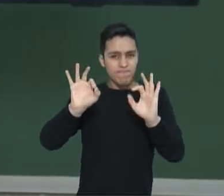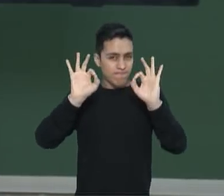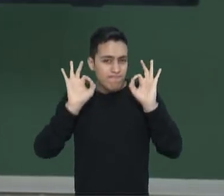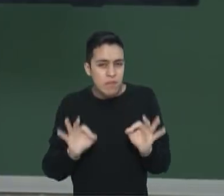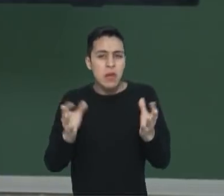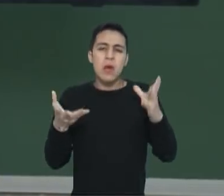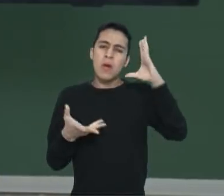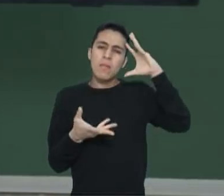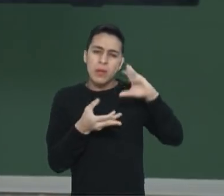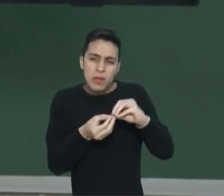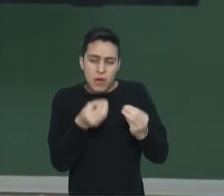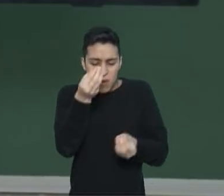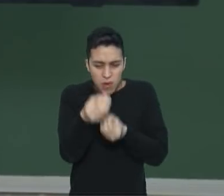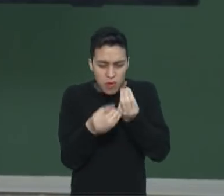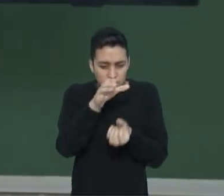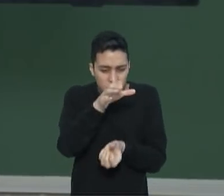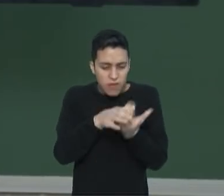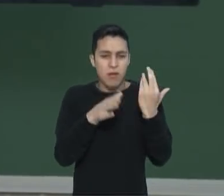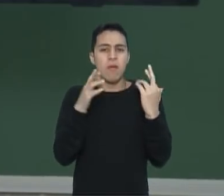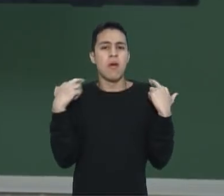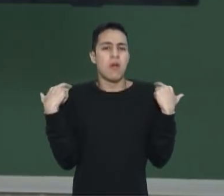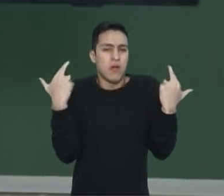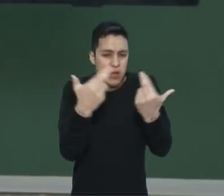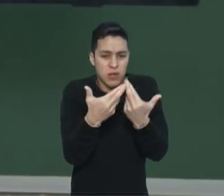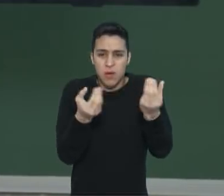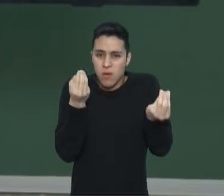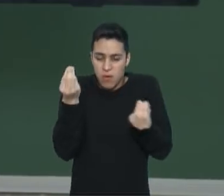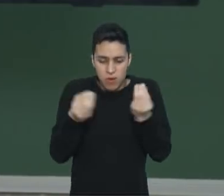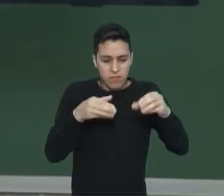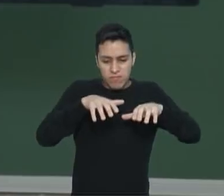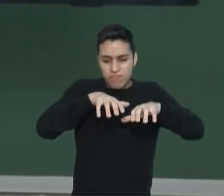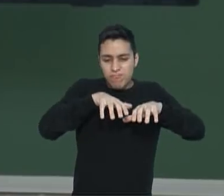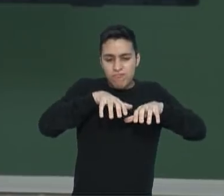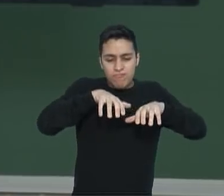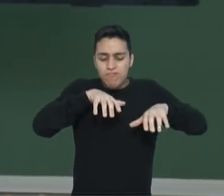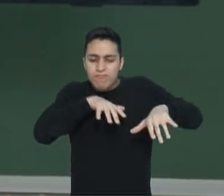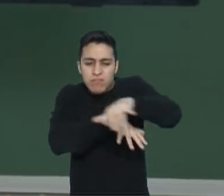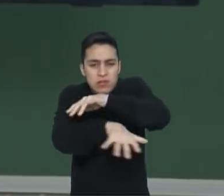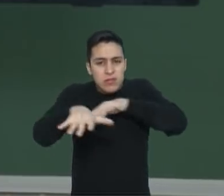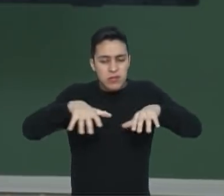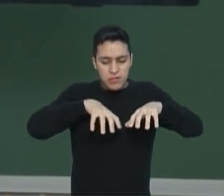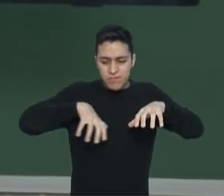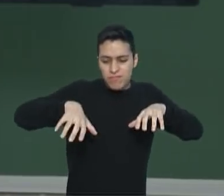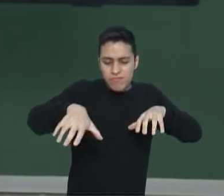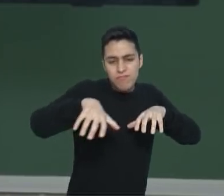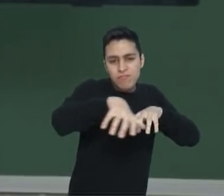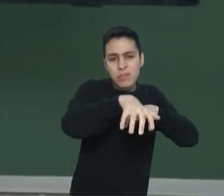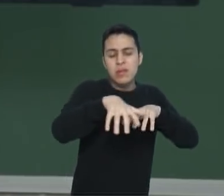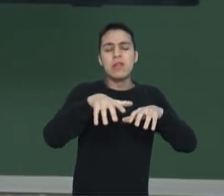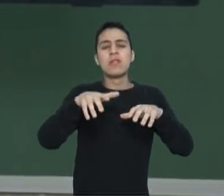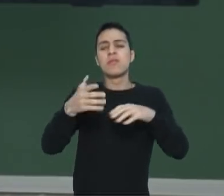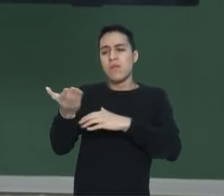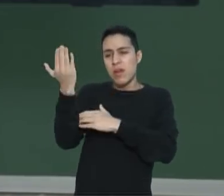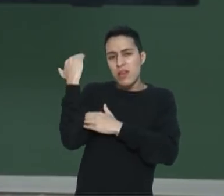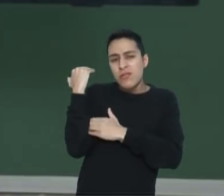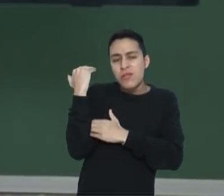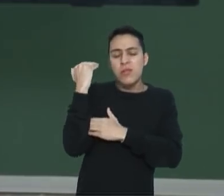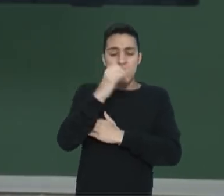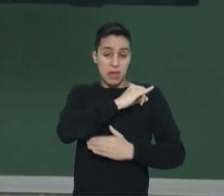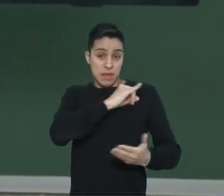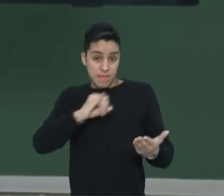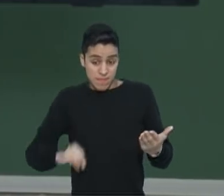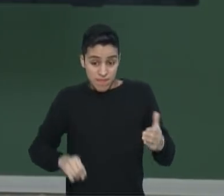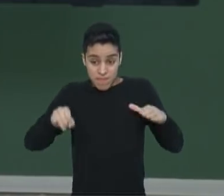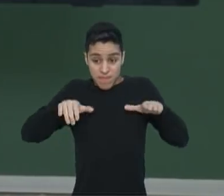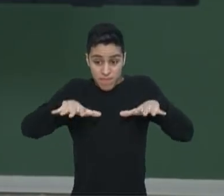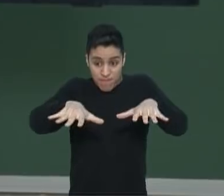melhor como se formou os reinos, como foi os deslocamentos dentro do território do antigo Império Romano do Ocidente. Porque a gente tem que